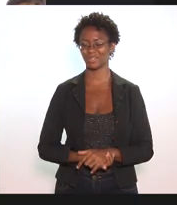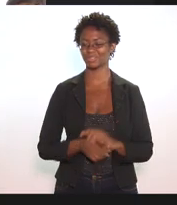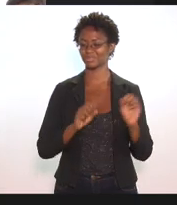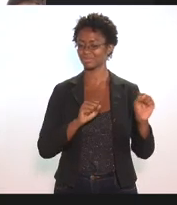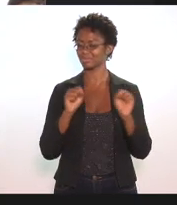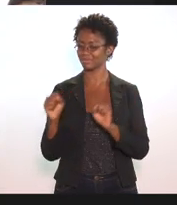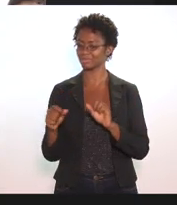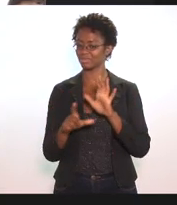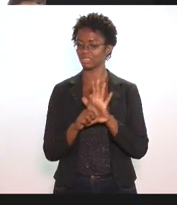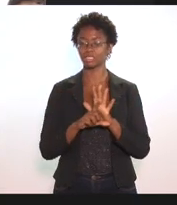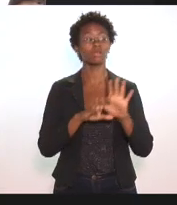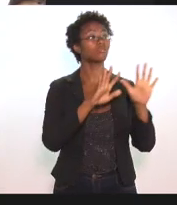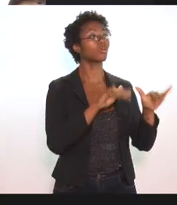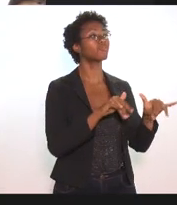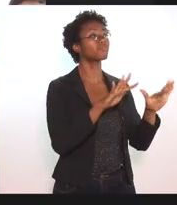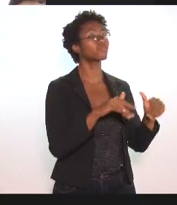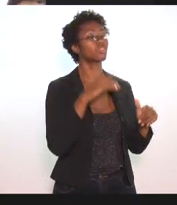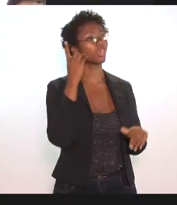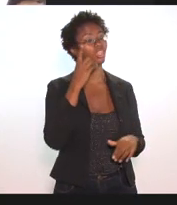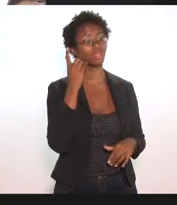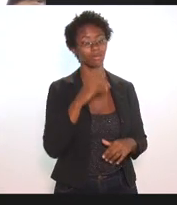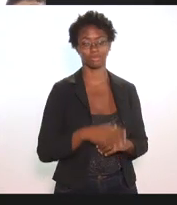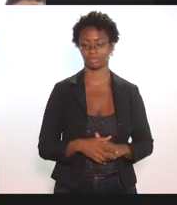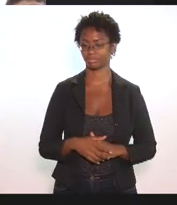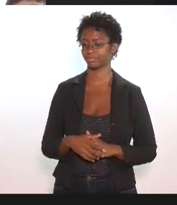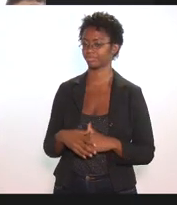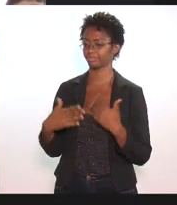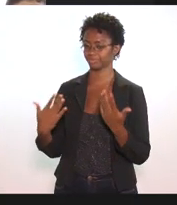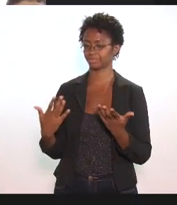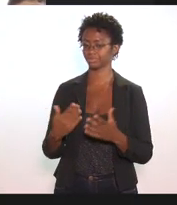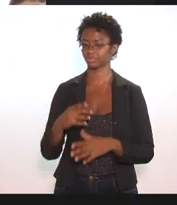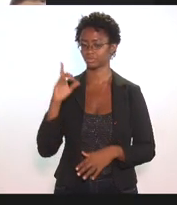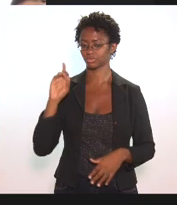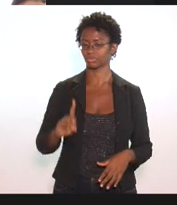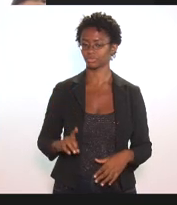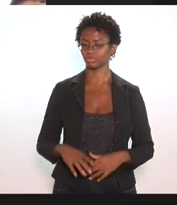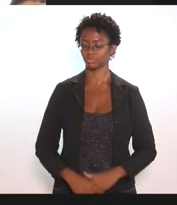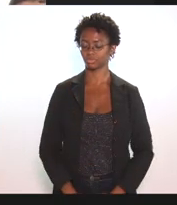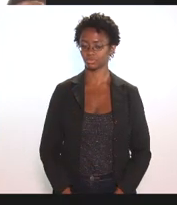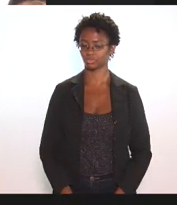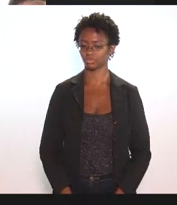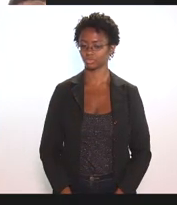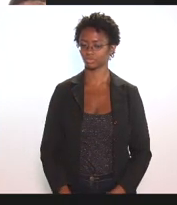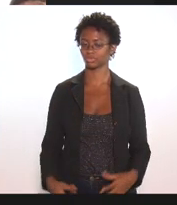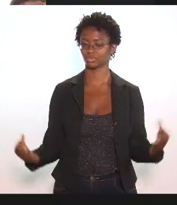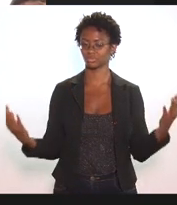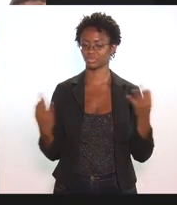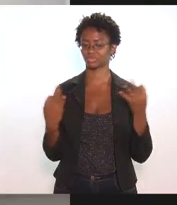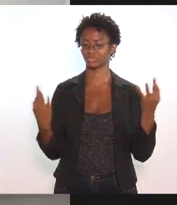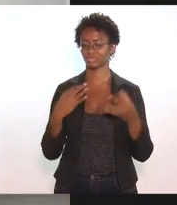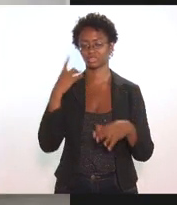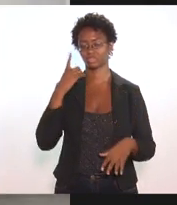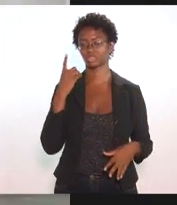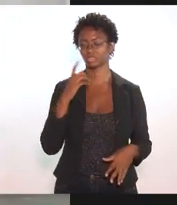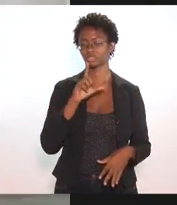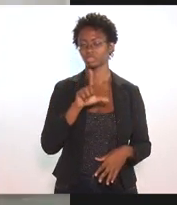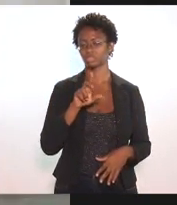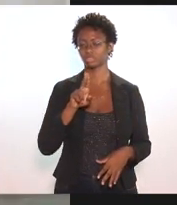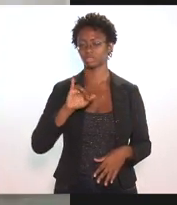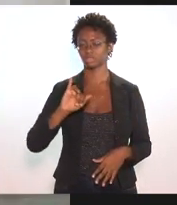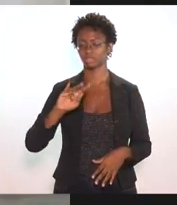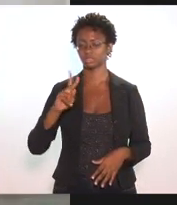concluir, deputada, da próxima vez faz o dever de casa junto conosco. Perfeito, deputada Lucinha. Então, para concluir,